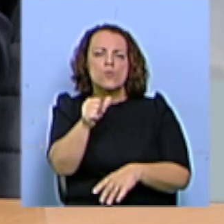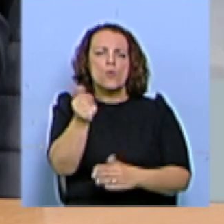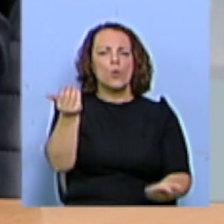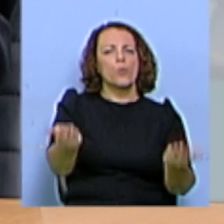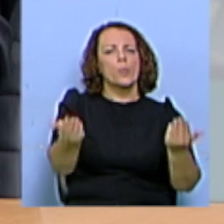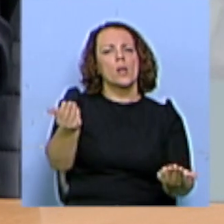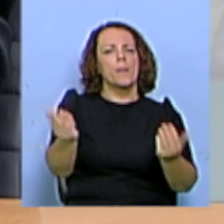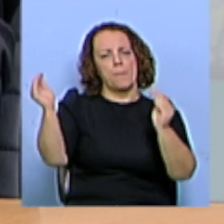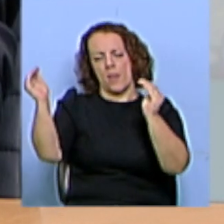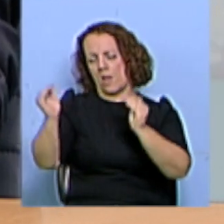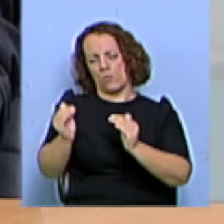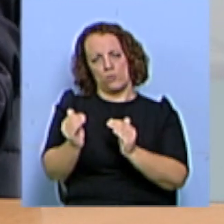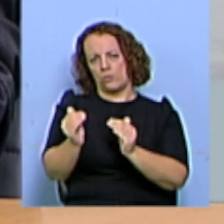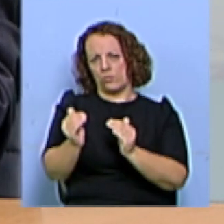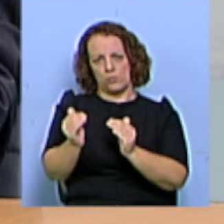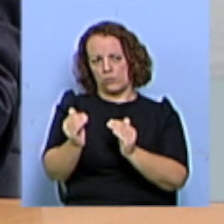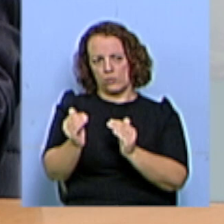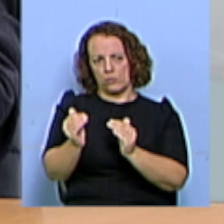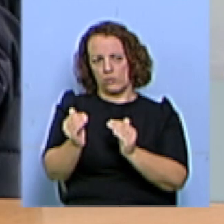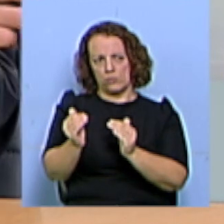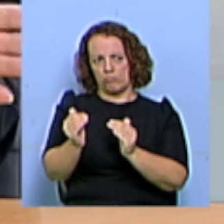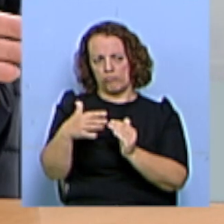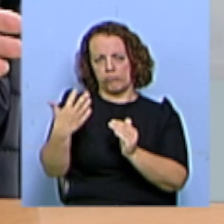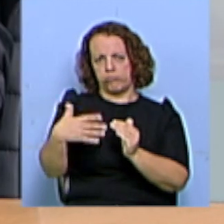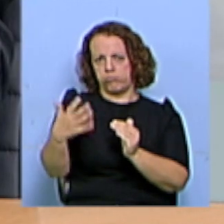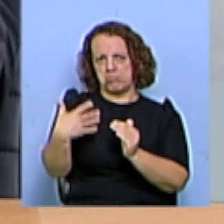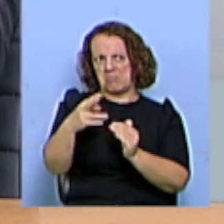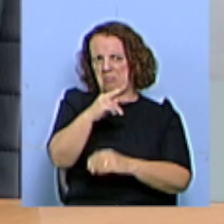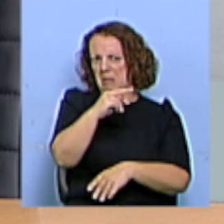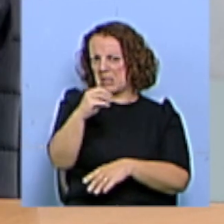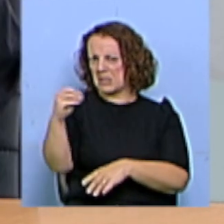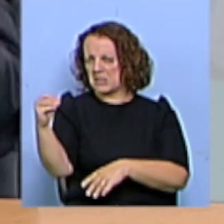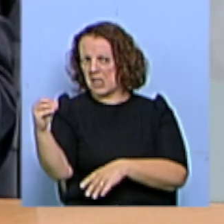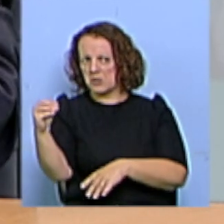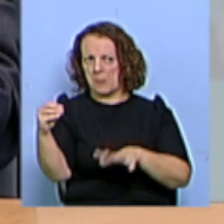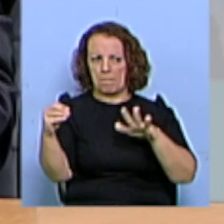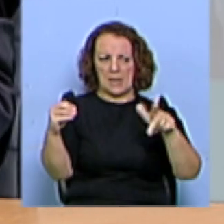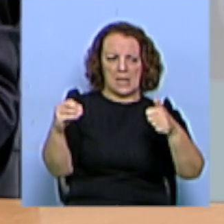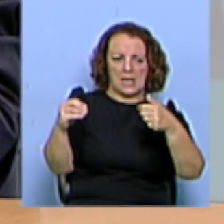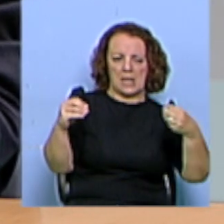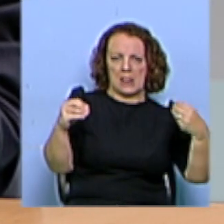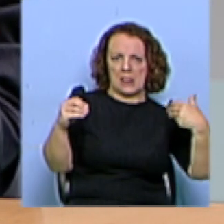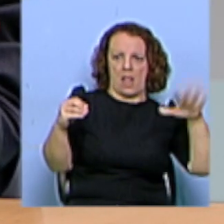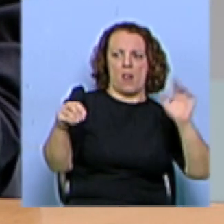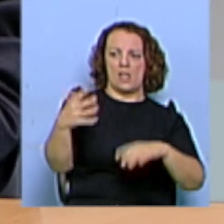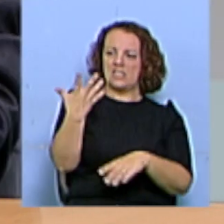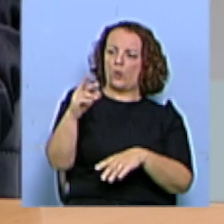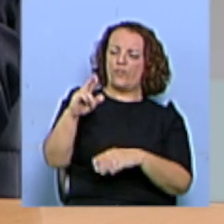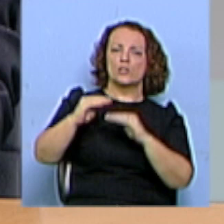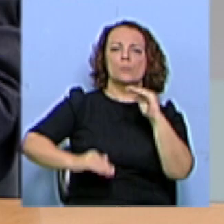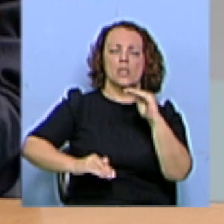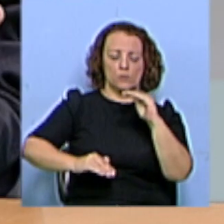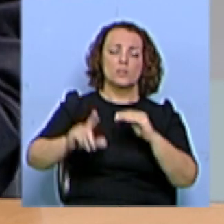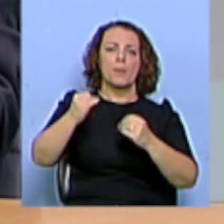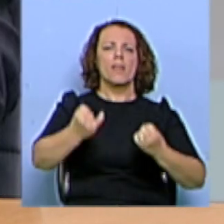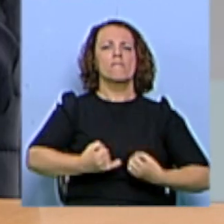menos de... há 300 para 1500 e tal, estão 5 vezes menos, não é? E os